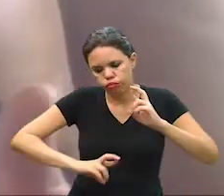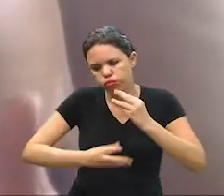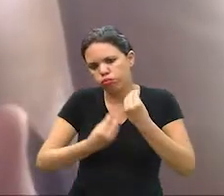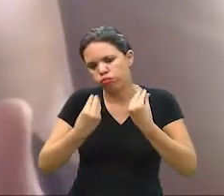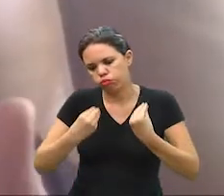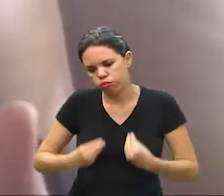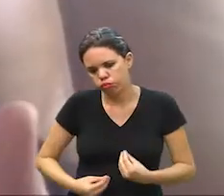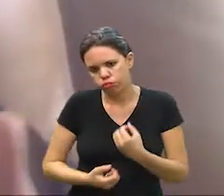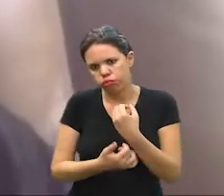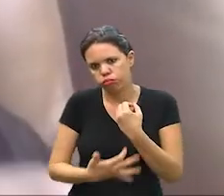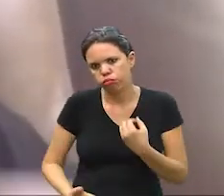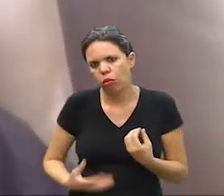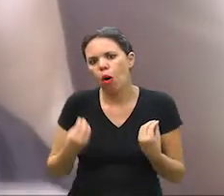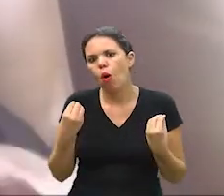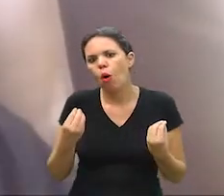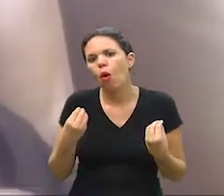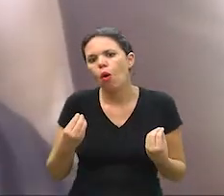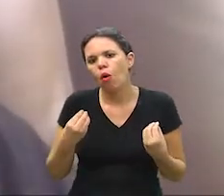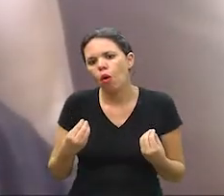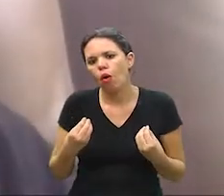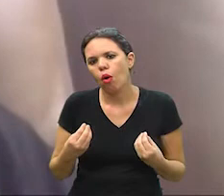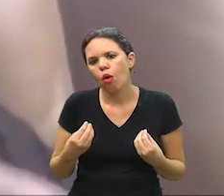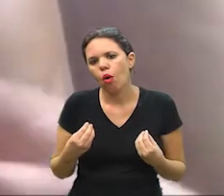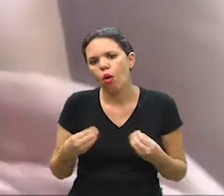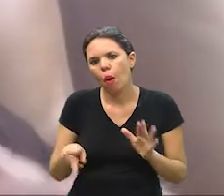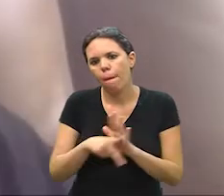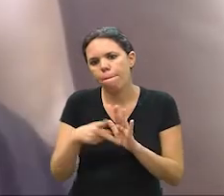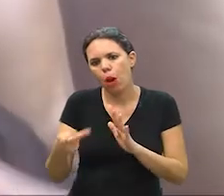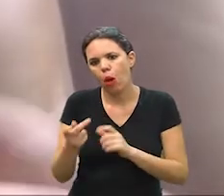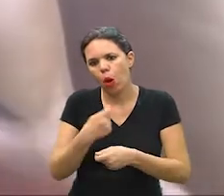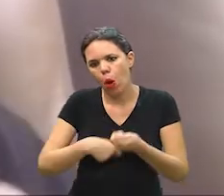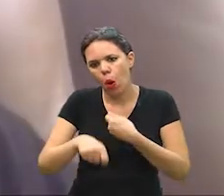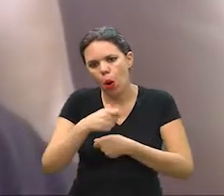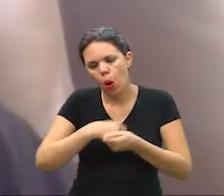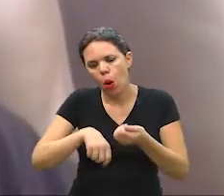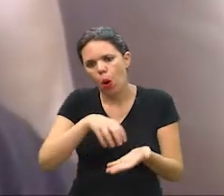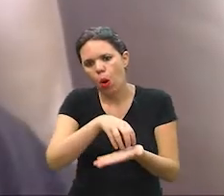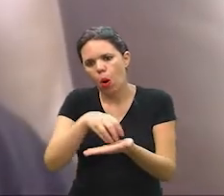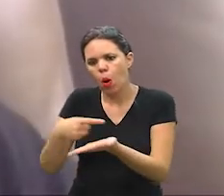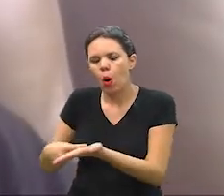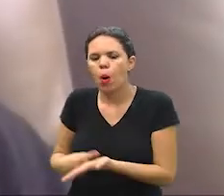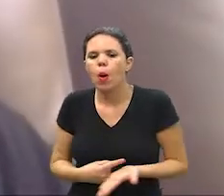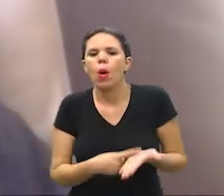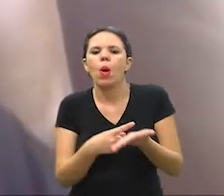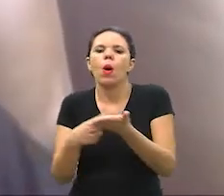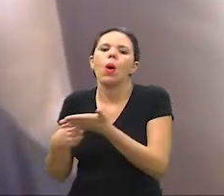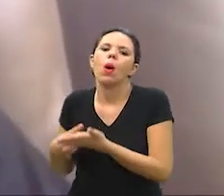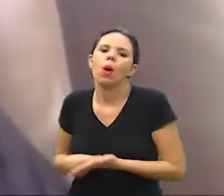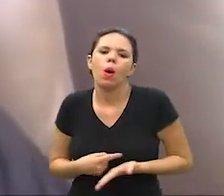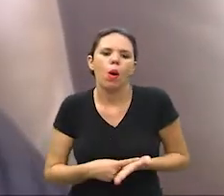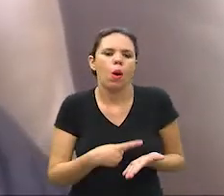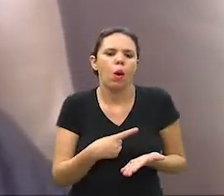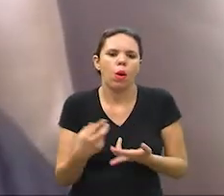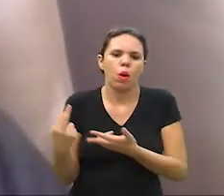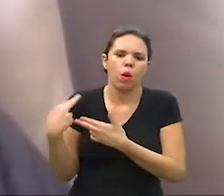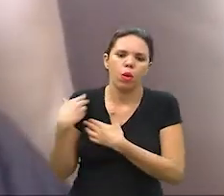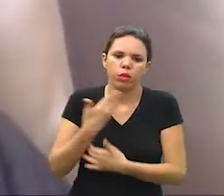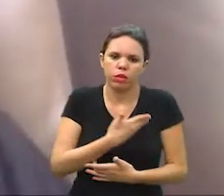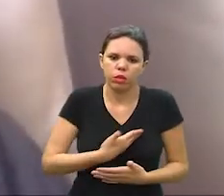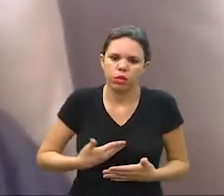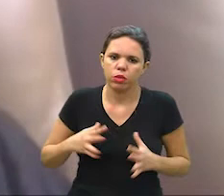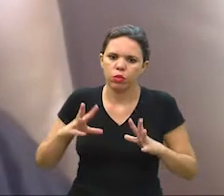que isso se dá? Então, como é que dá a própria organização das agendas, né? Tudo isso tem a